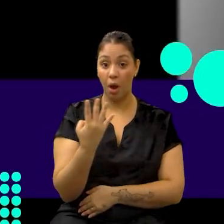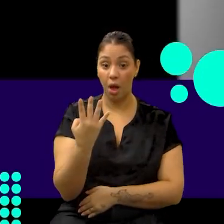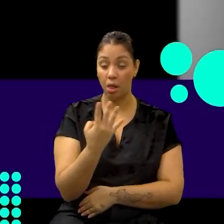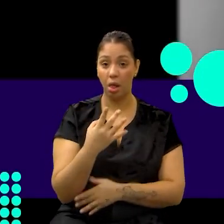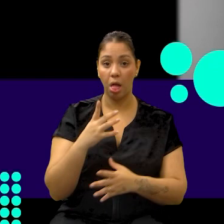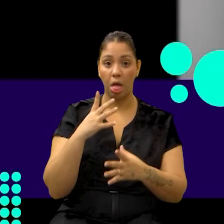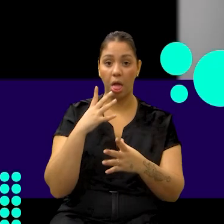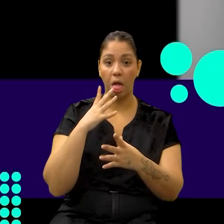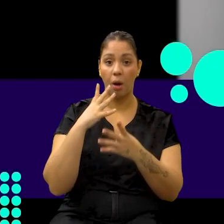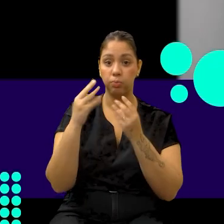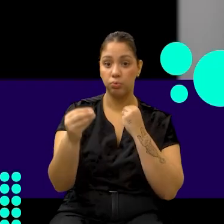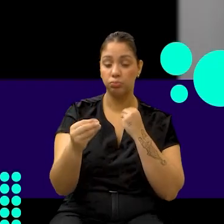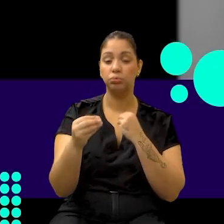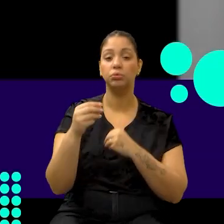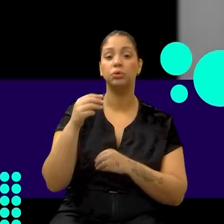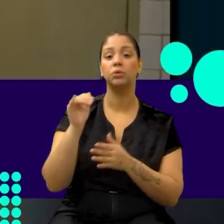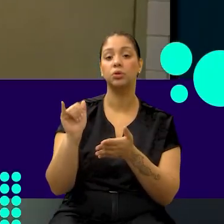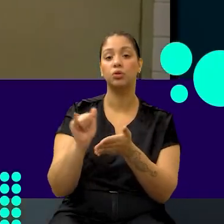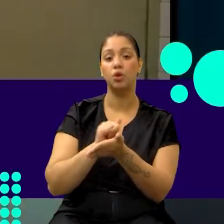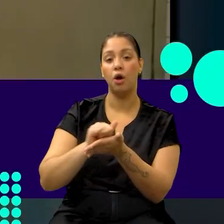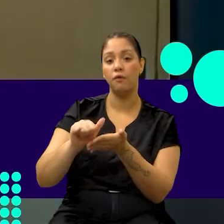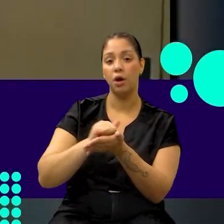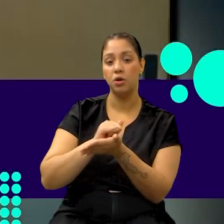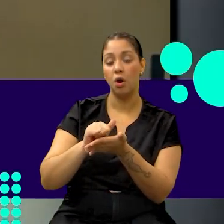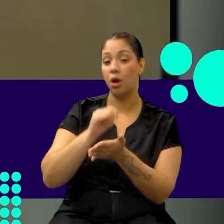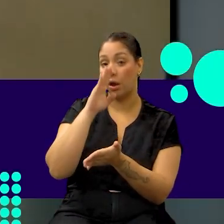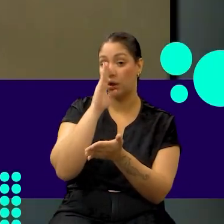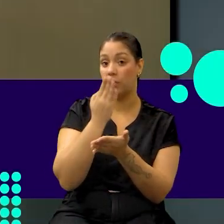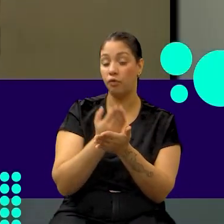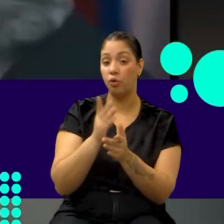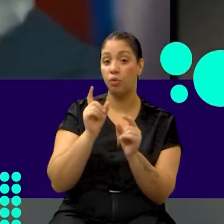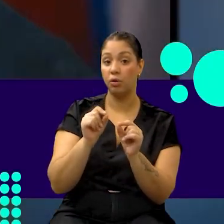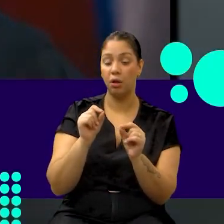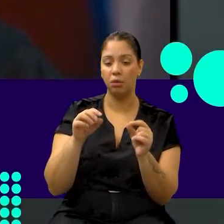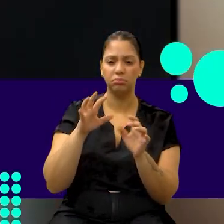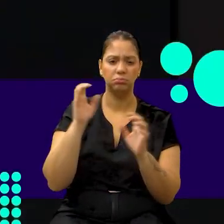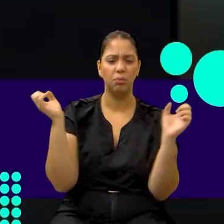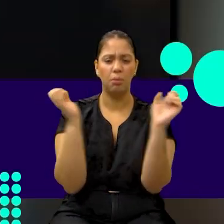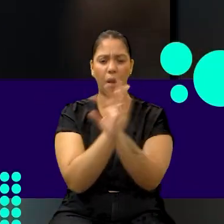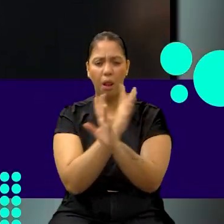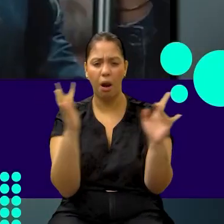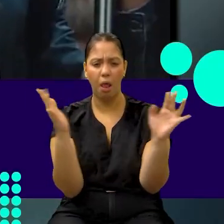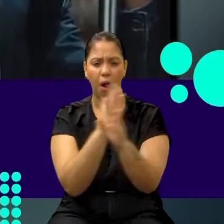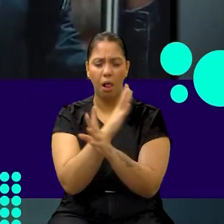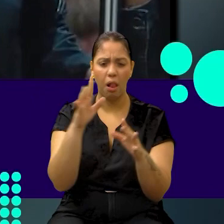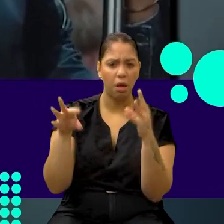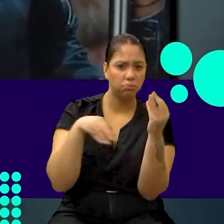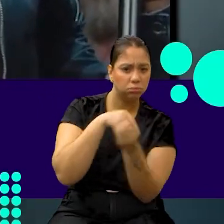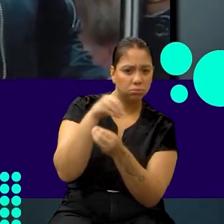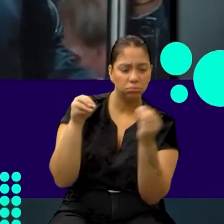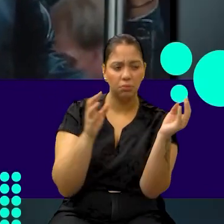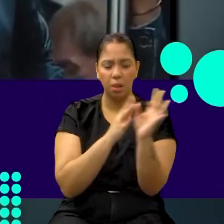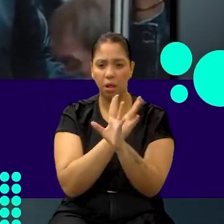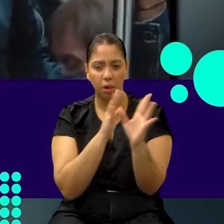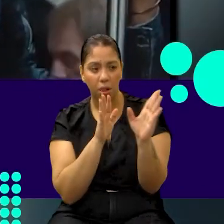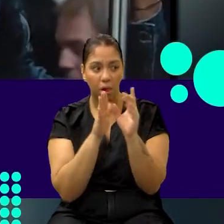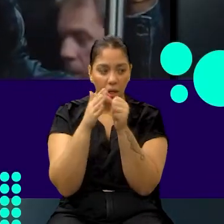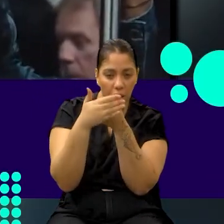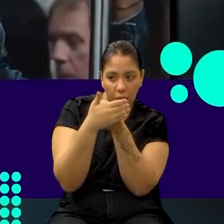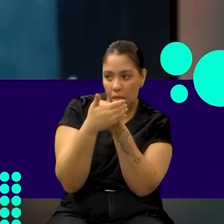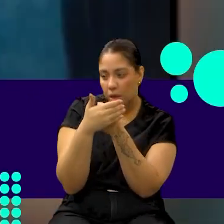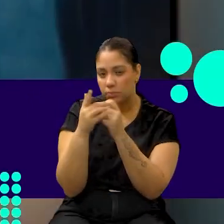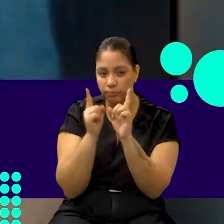Sam, Chad e Mindy fugiram para Nova York. Eles acreditavam que, misturados em um universo de milhões